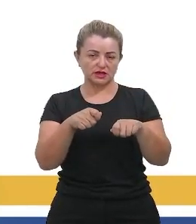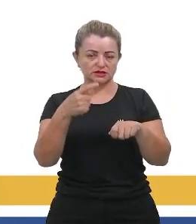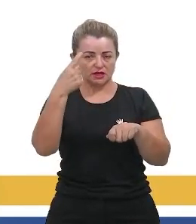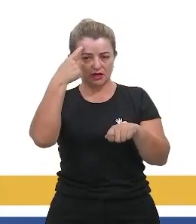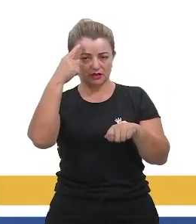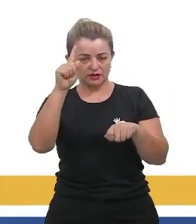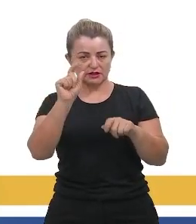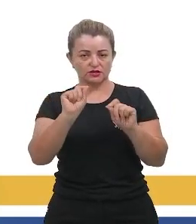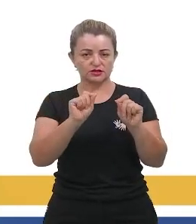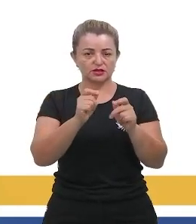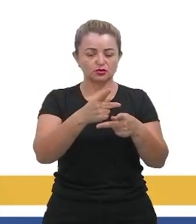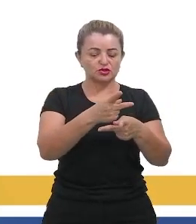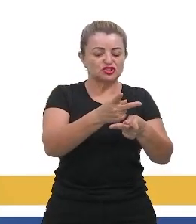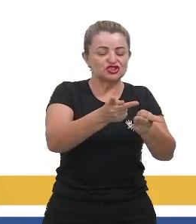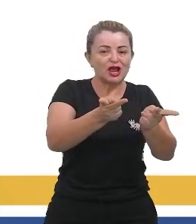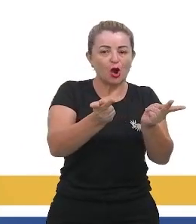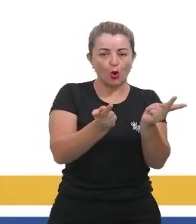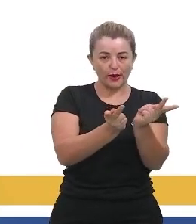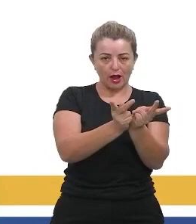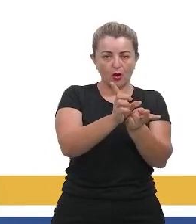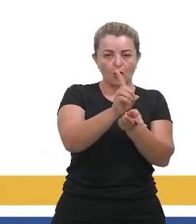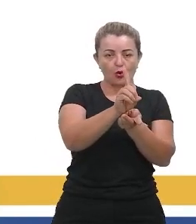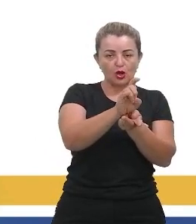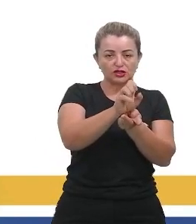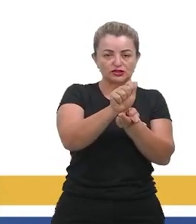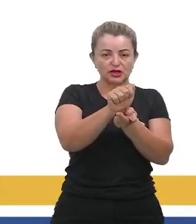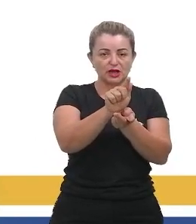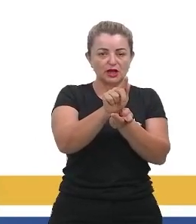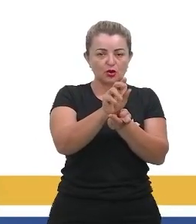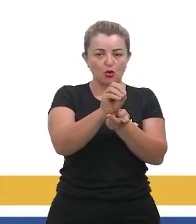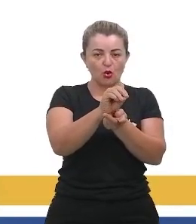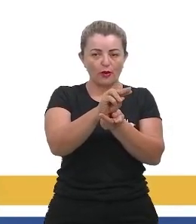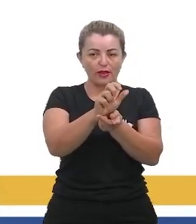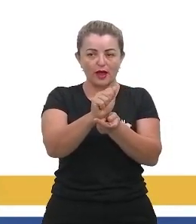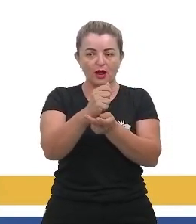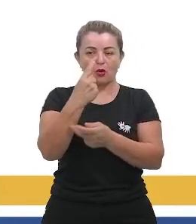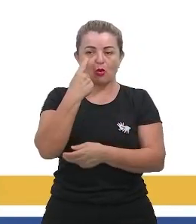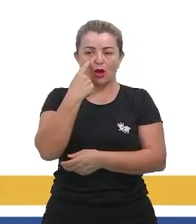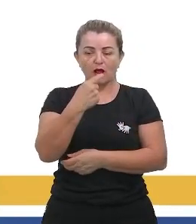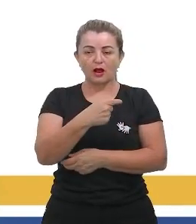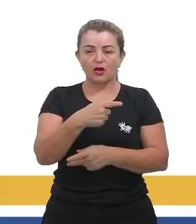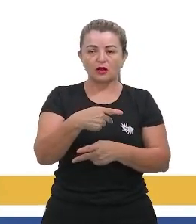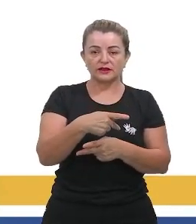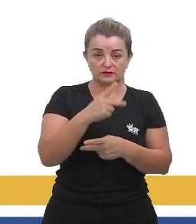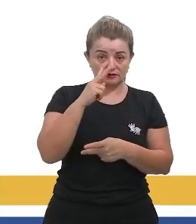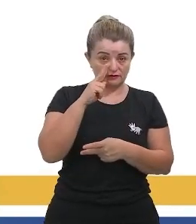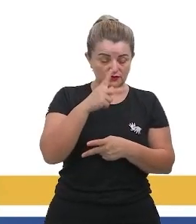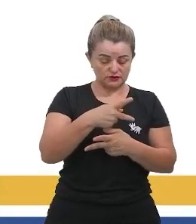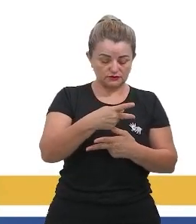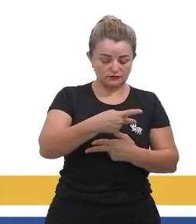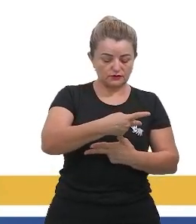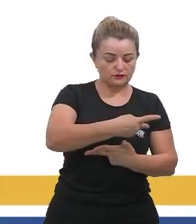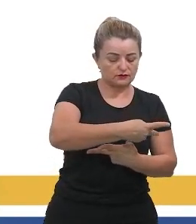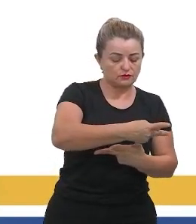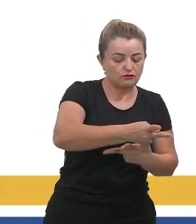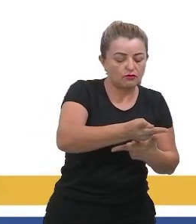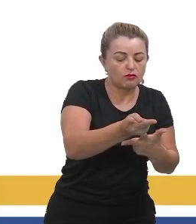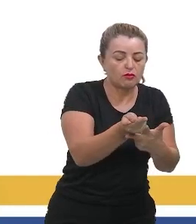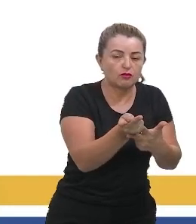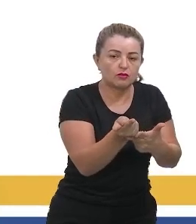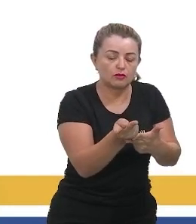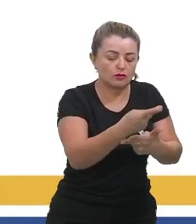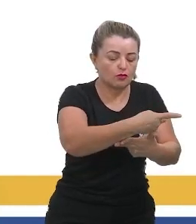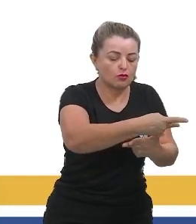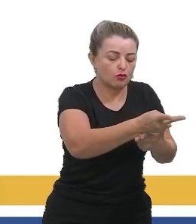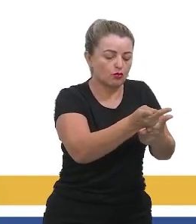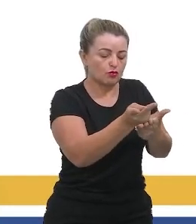uma diagonal dessa pizza, né? E essa abertura aqui, ó, ele vai formar um ângulo alfa maior que o ângulo anterior, que é o